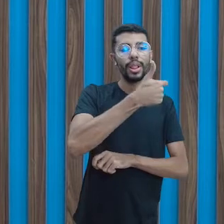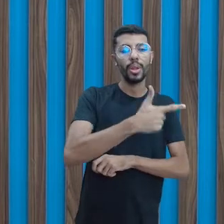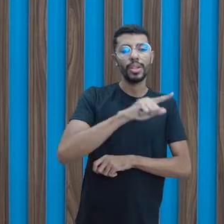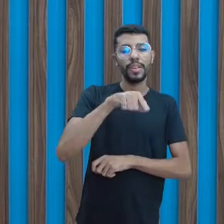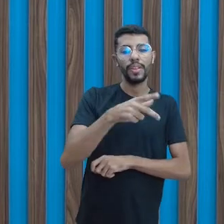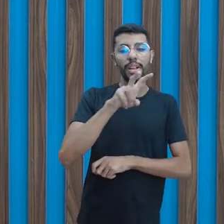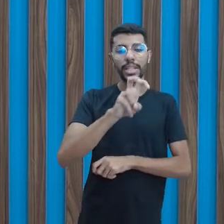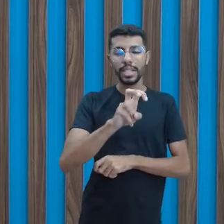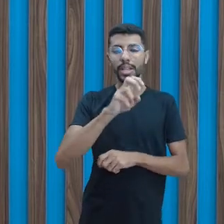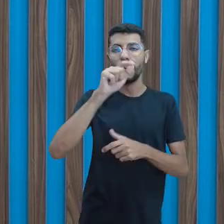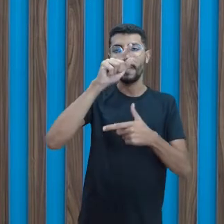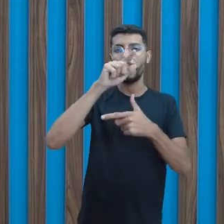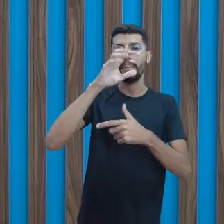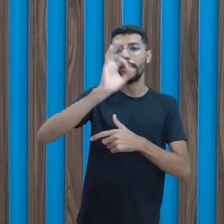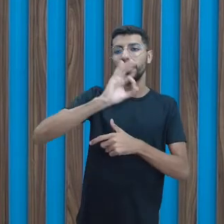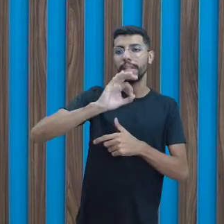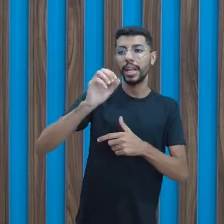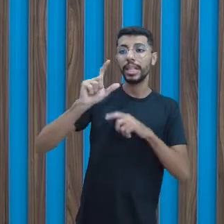R$